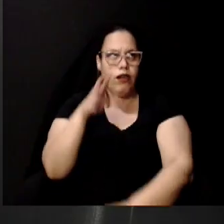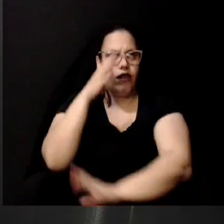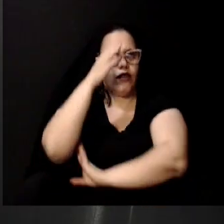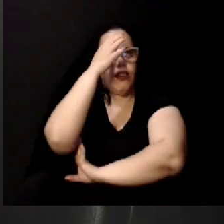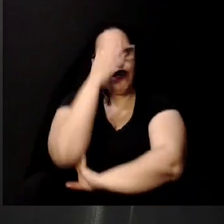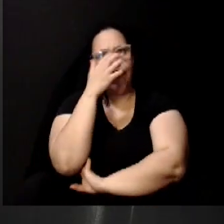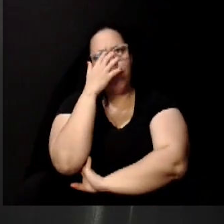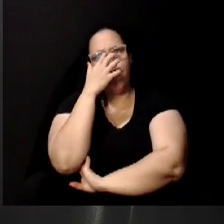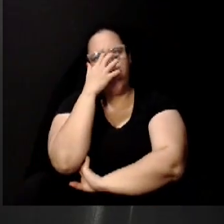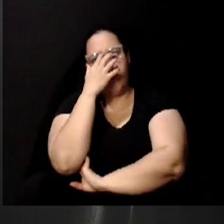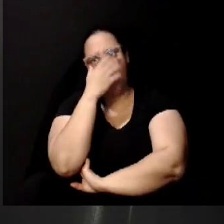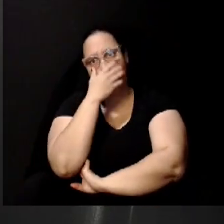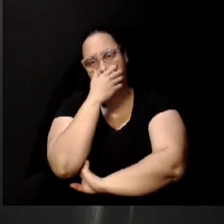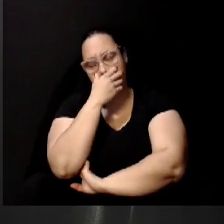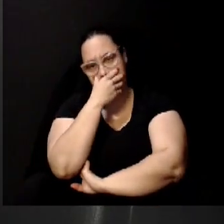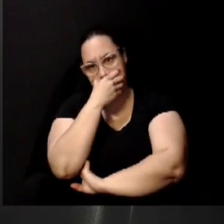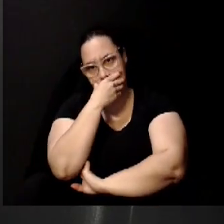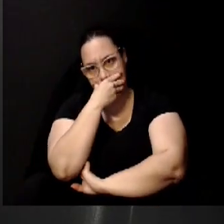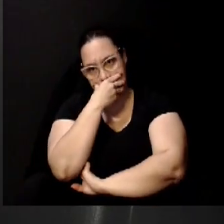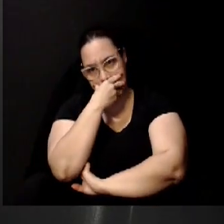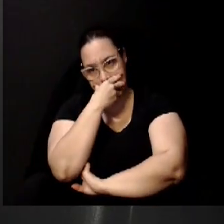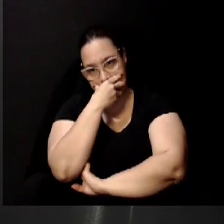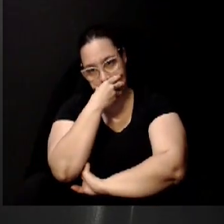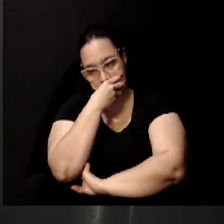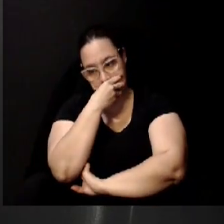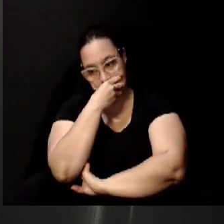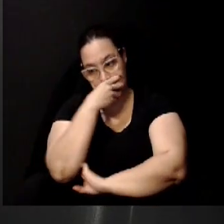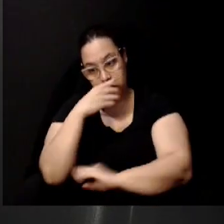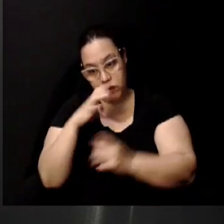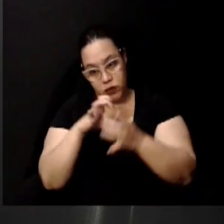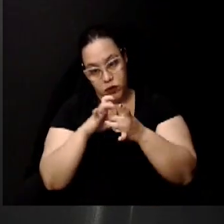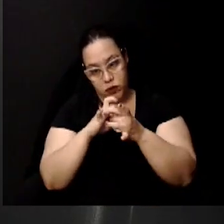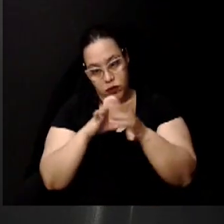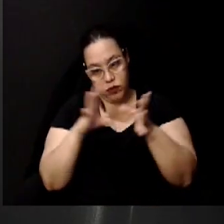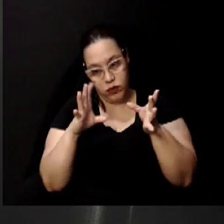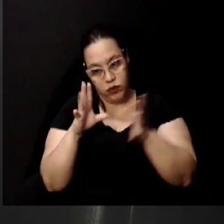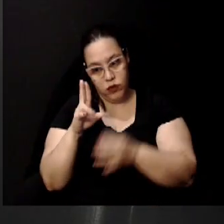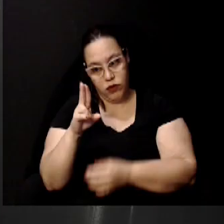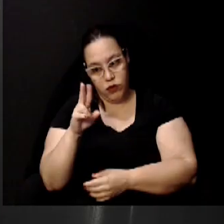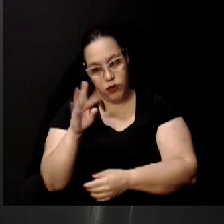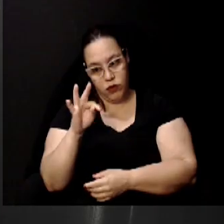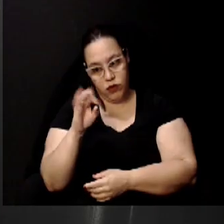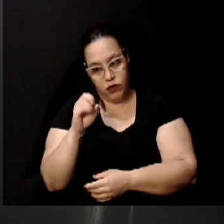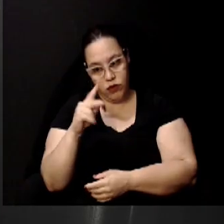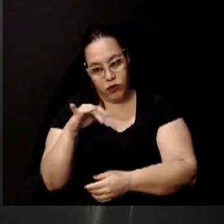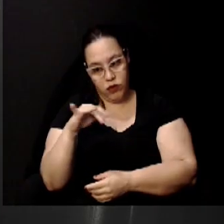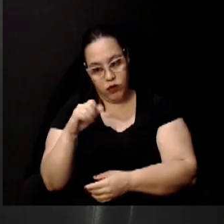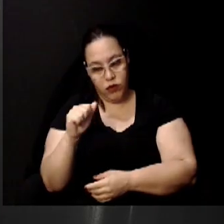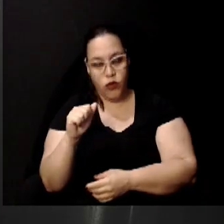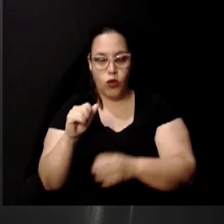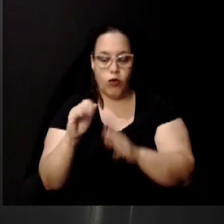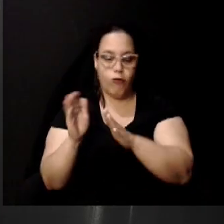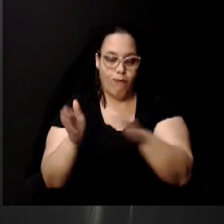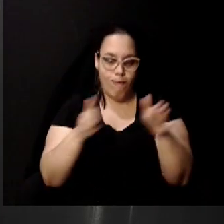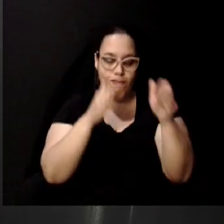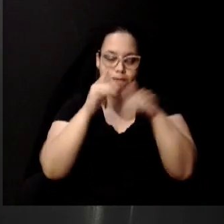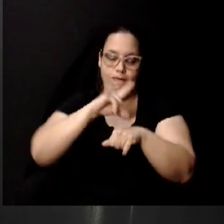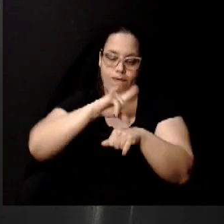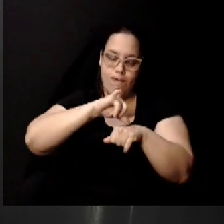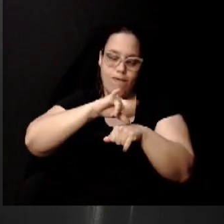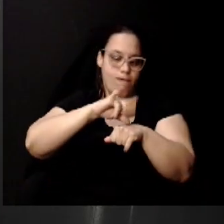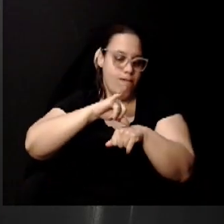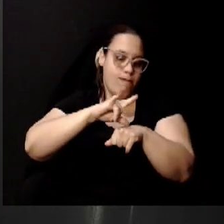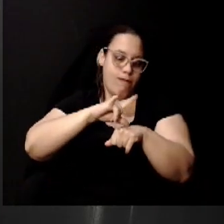o liberalismo, a ideia da liberdade é uma utopia do modo de produção capitalista. Porque o capitalismo segue para o